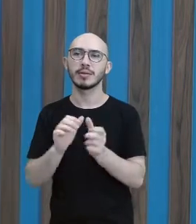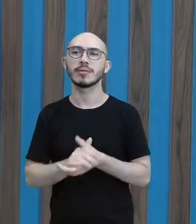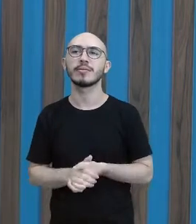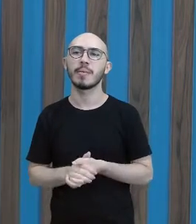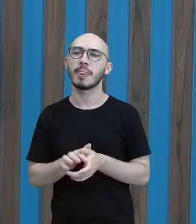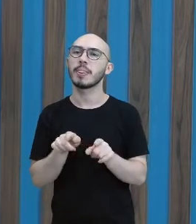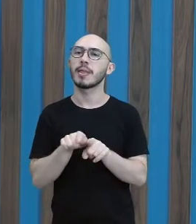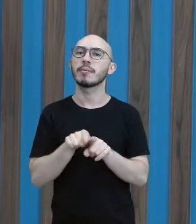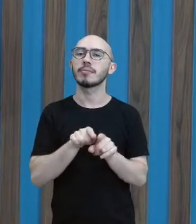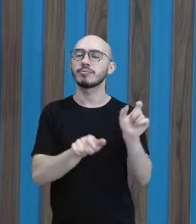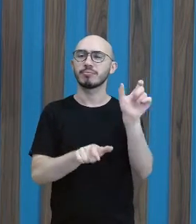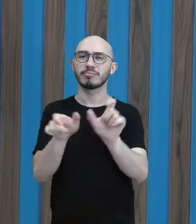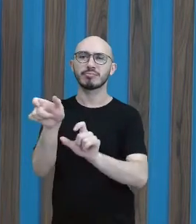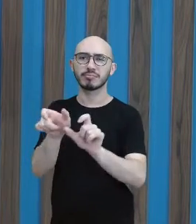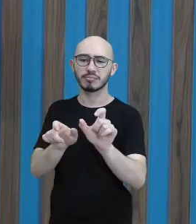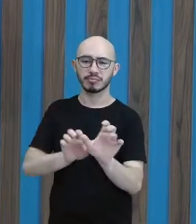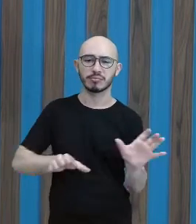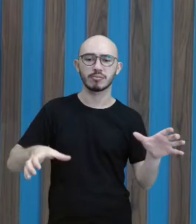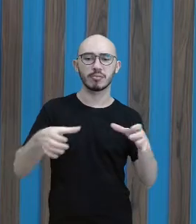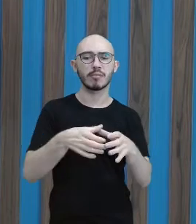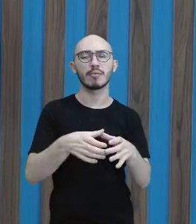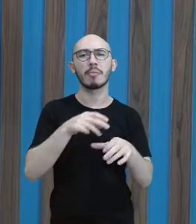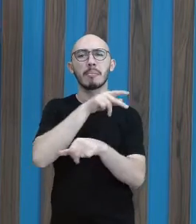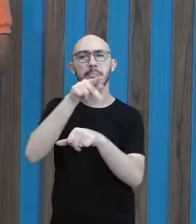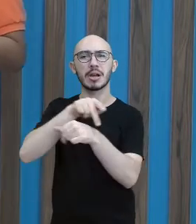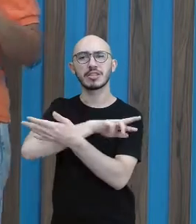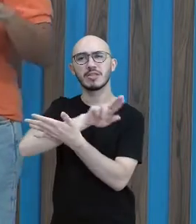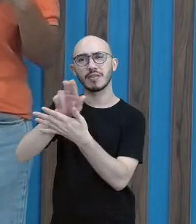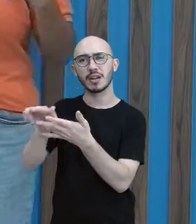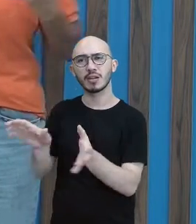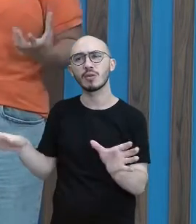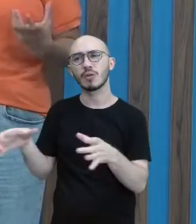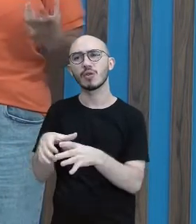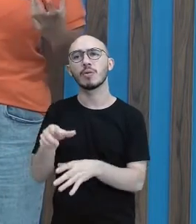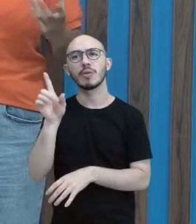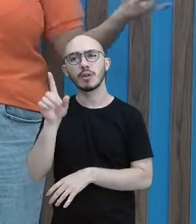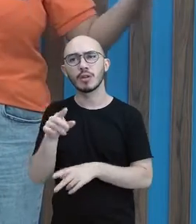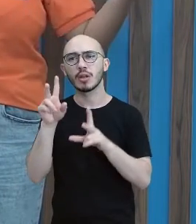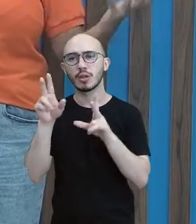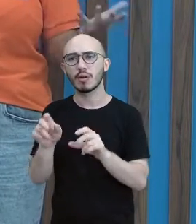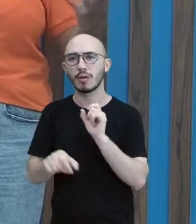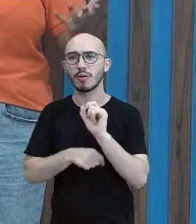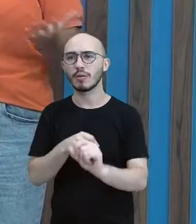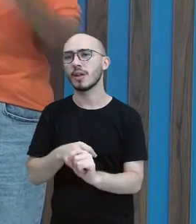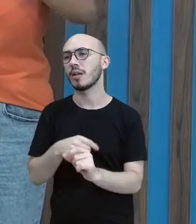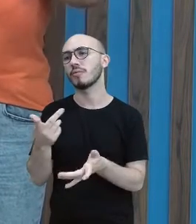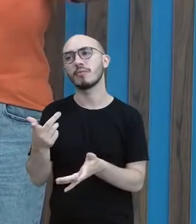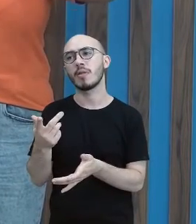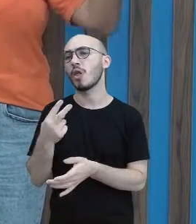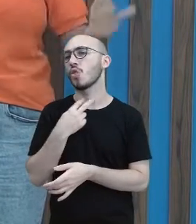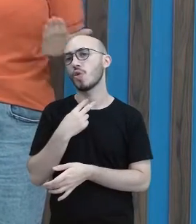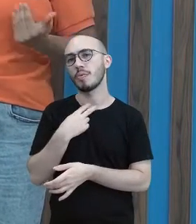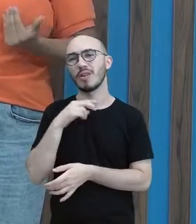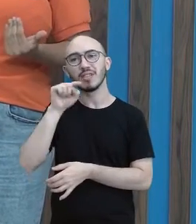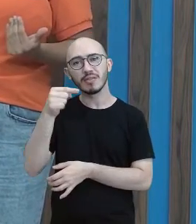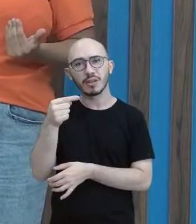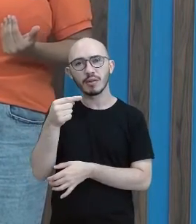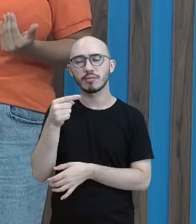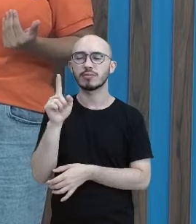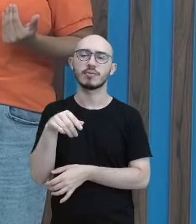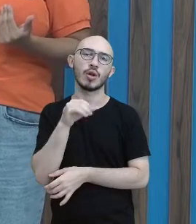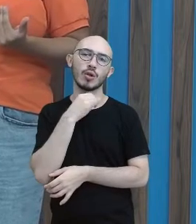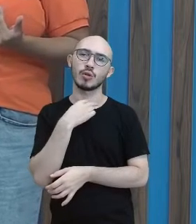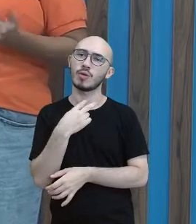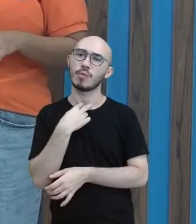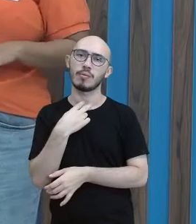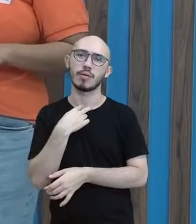aí, jogadores de várias nacionalidades atuaram pelo mesmo time. Não posso fazer isso porque eu estaria separando sujeito do predicado. Do